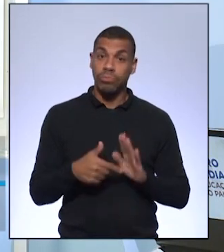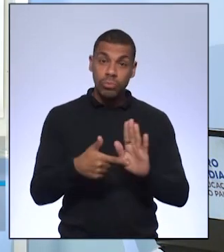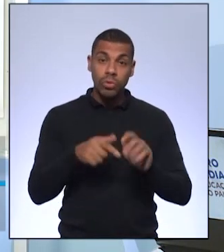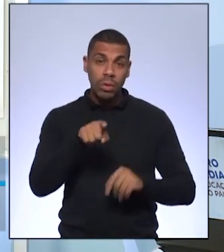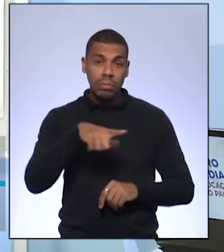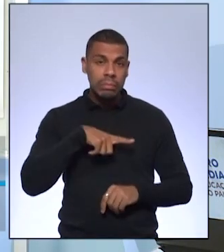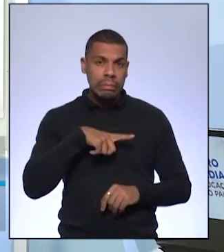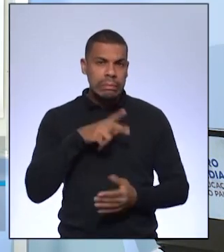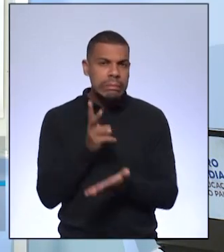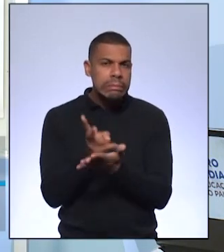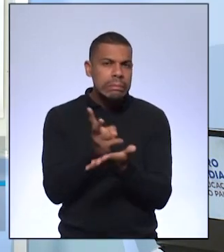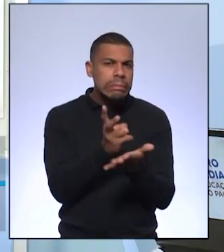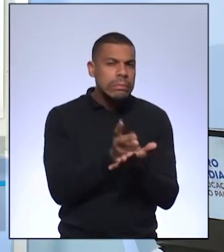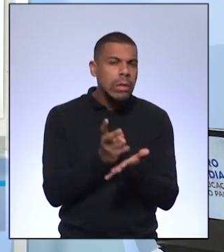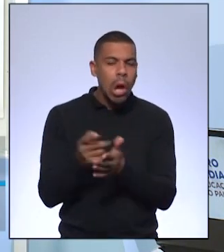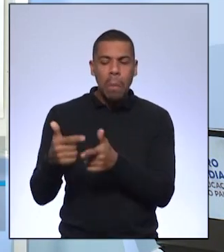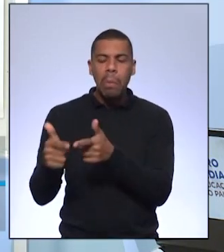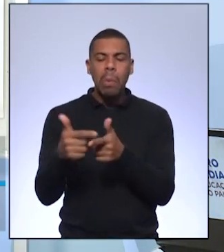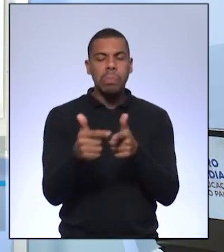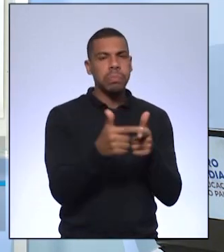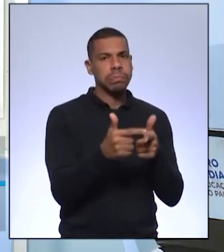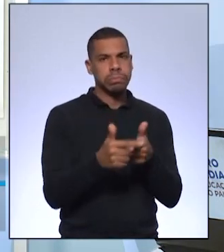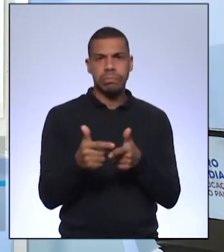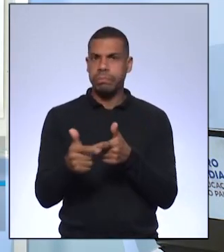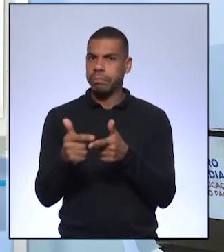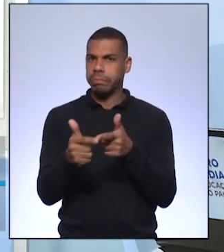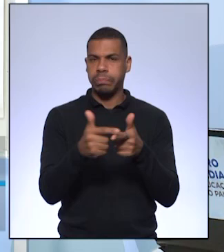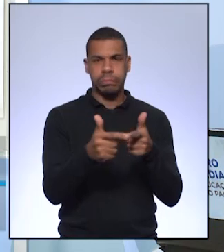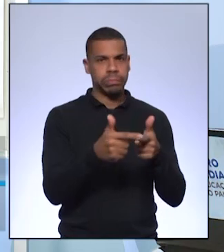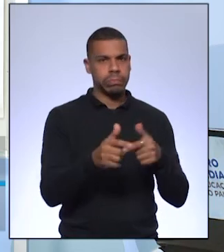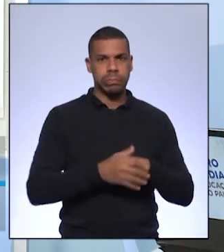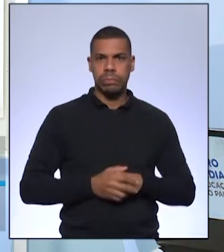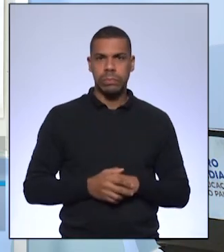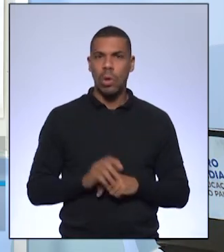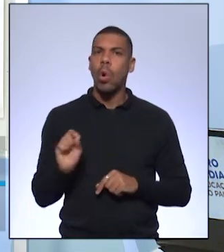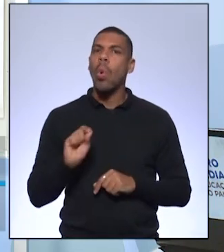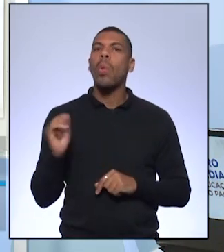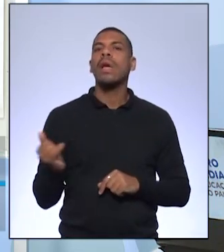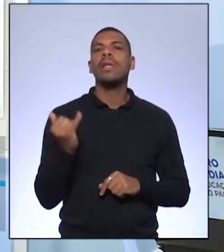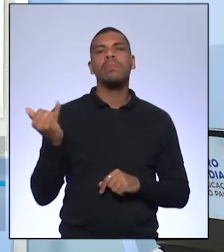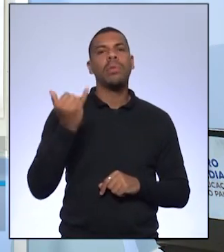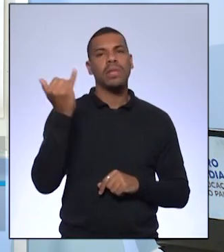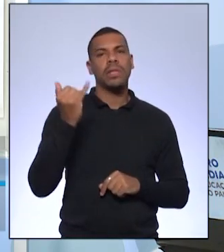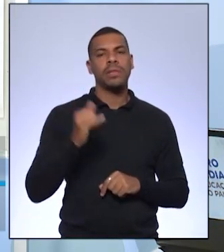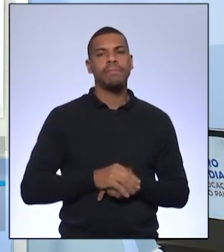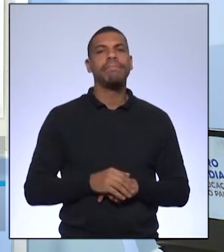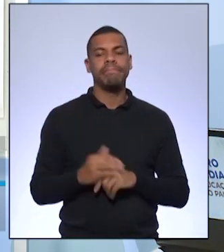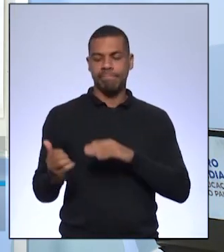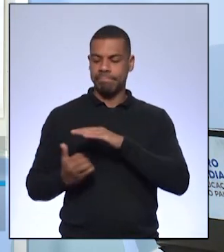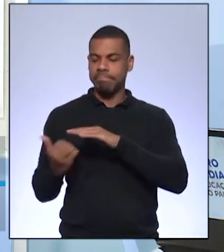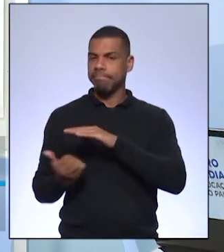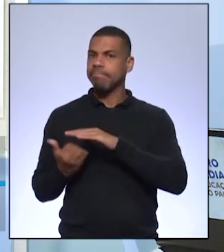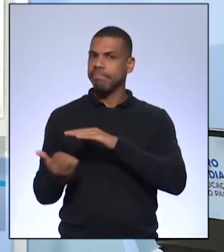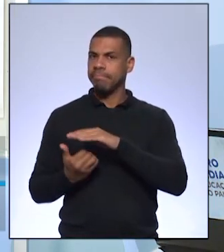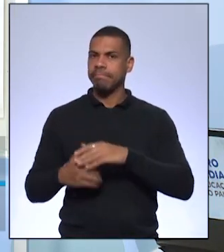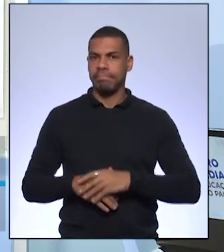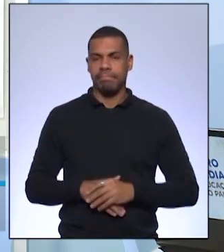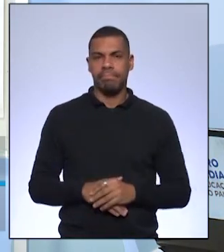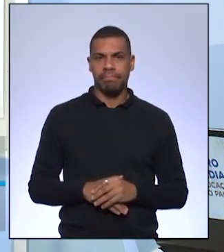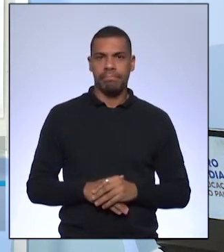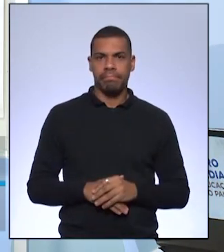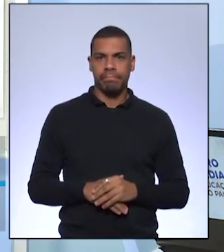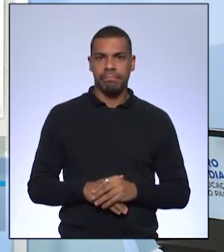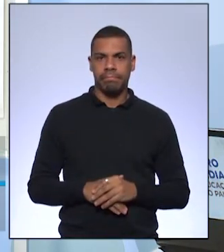tem, sem muitos problemas. Tá? Isso aí, naturalmente, é importante para a empresa, né, para os registros, né,